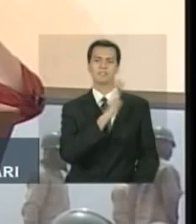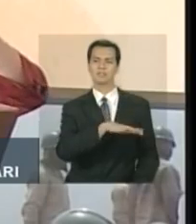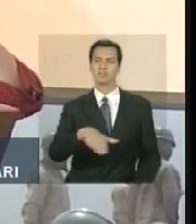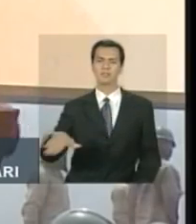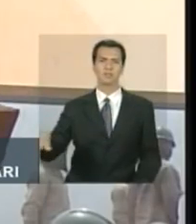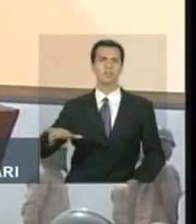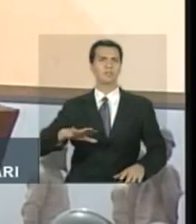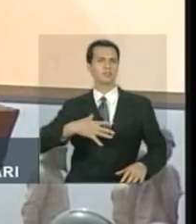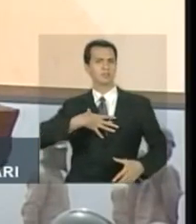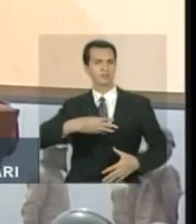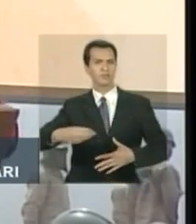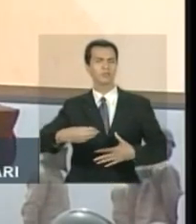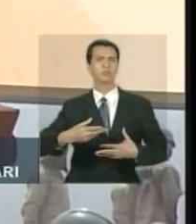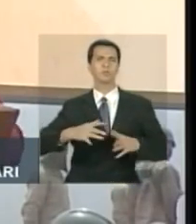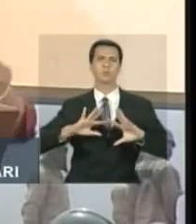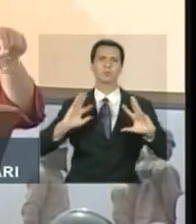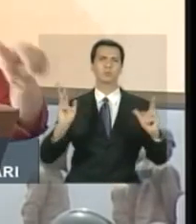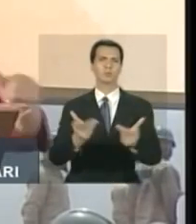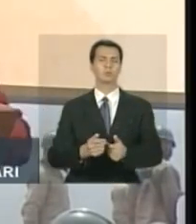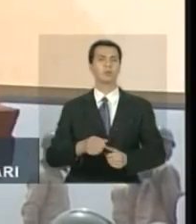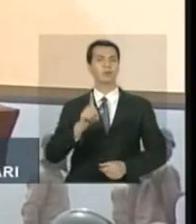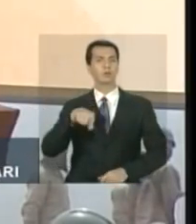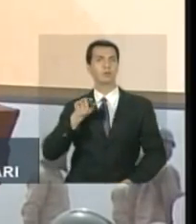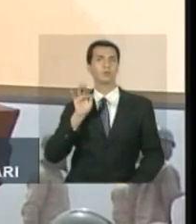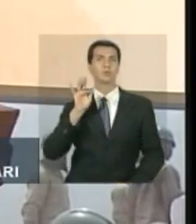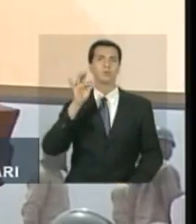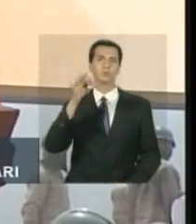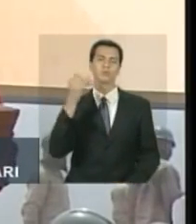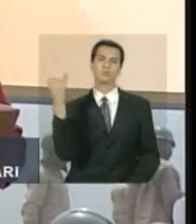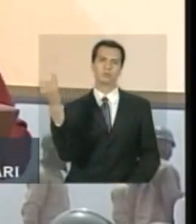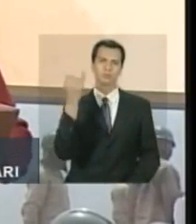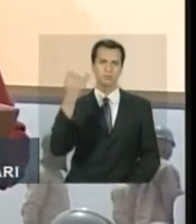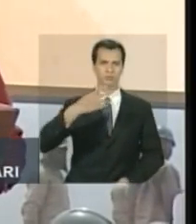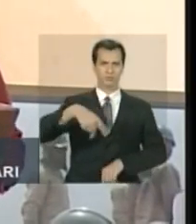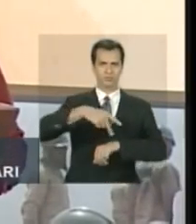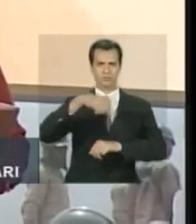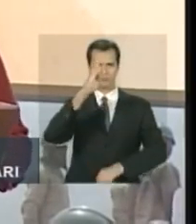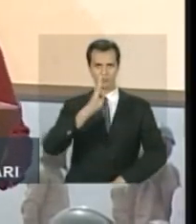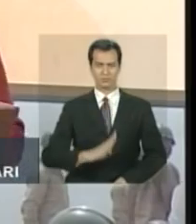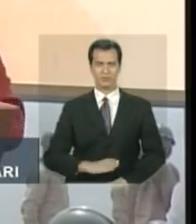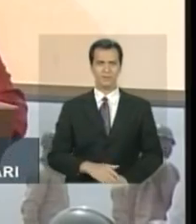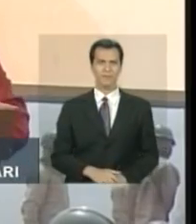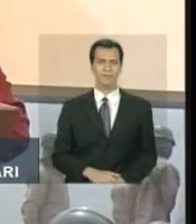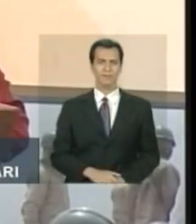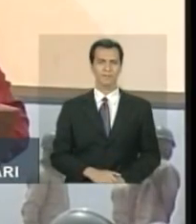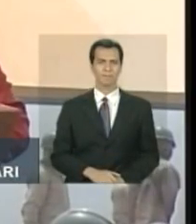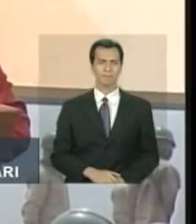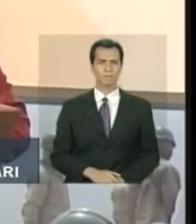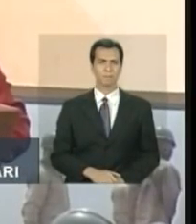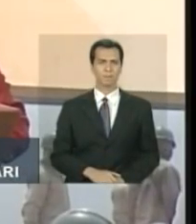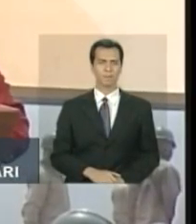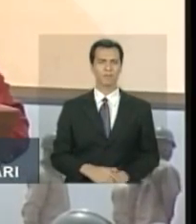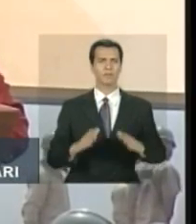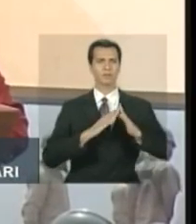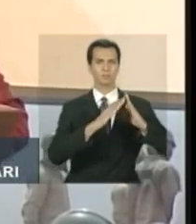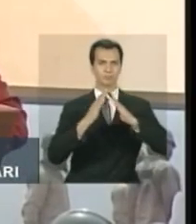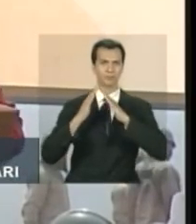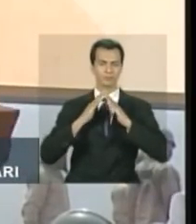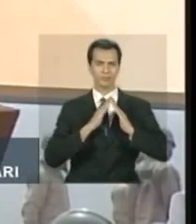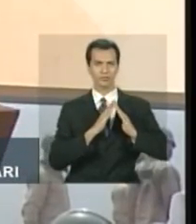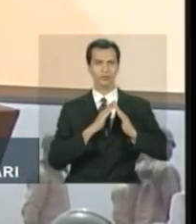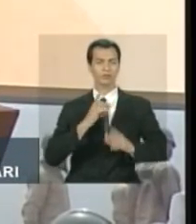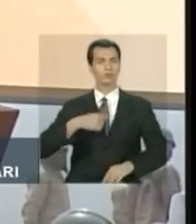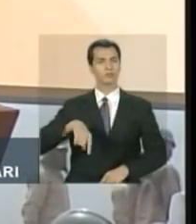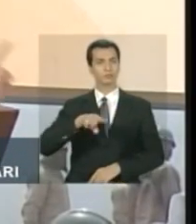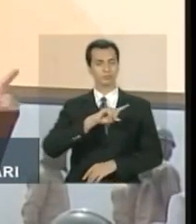para nossos filhos, que são o futuro desse país. Sem a garantia de habitação,